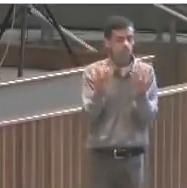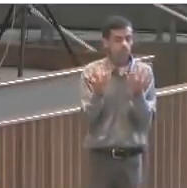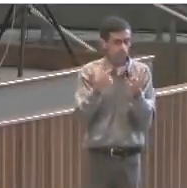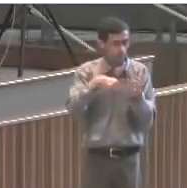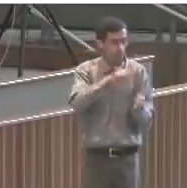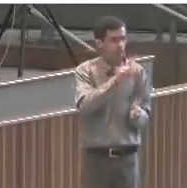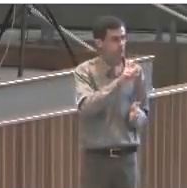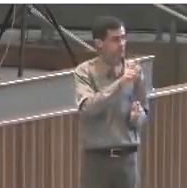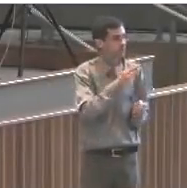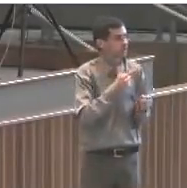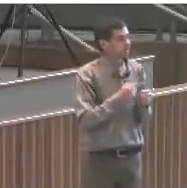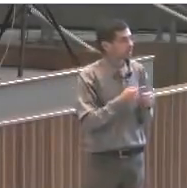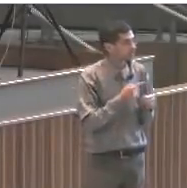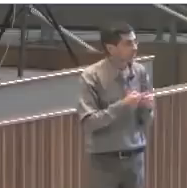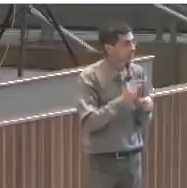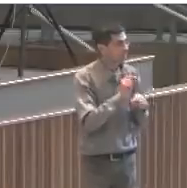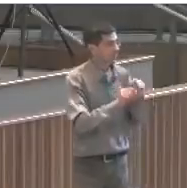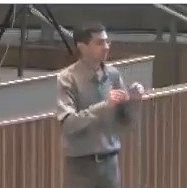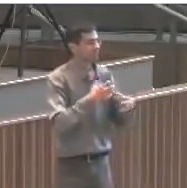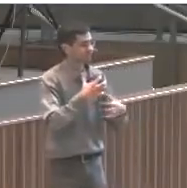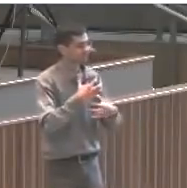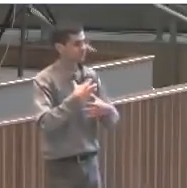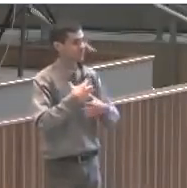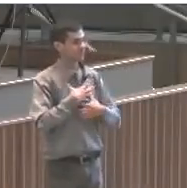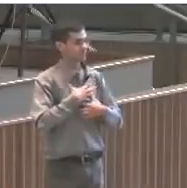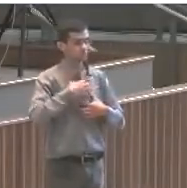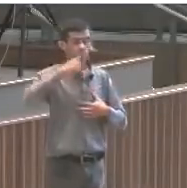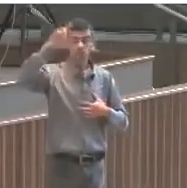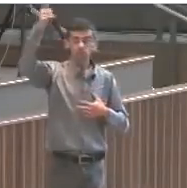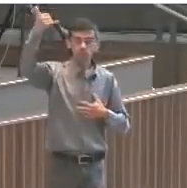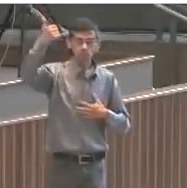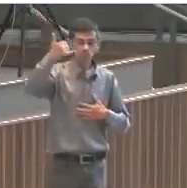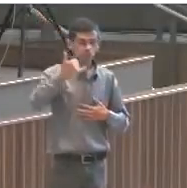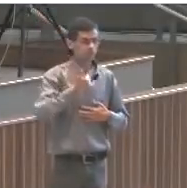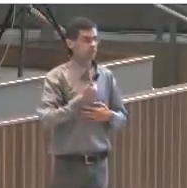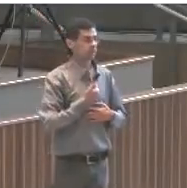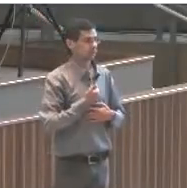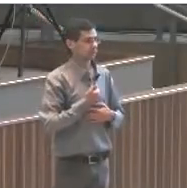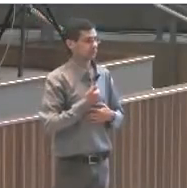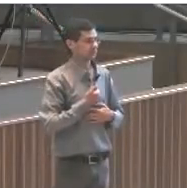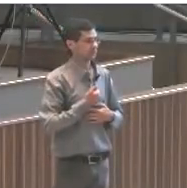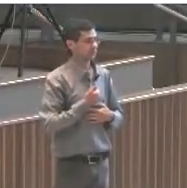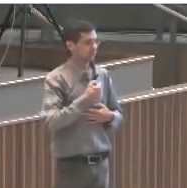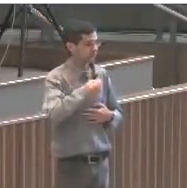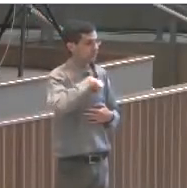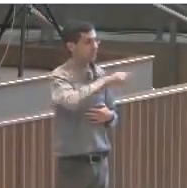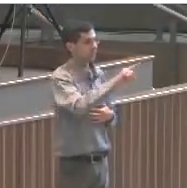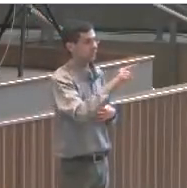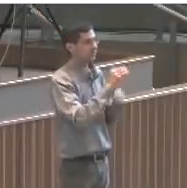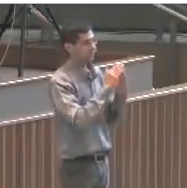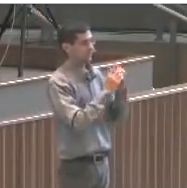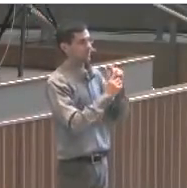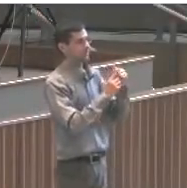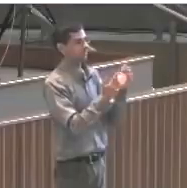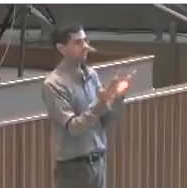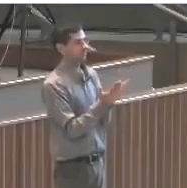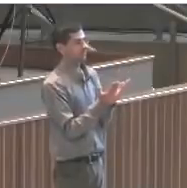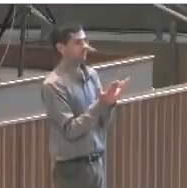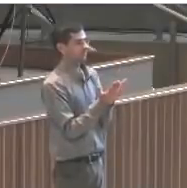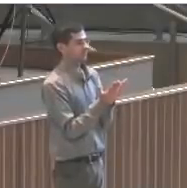porque eu tinha ouvido uma voz dizendo pra mim vá numa igreja